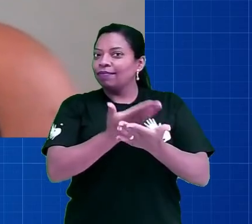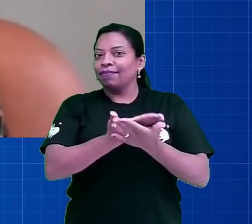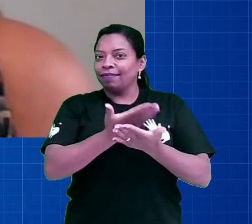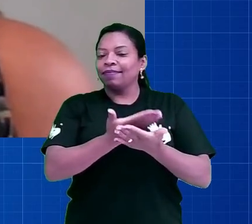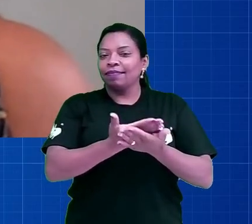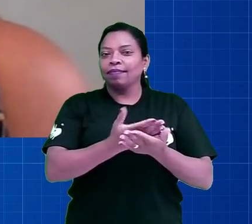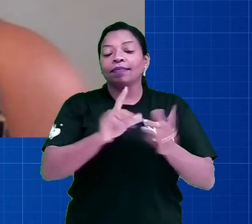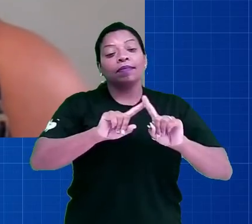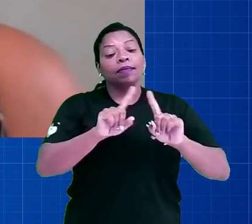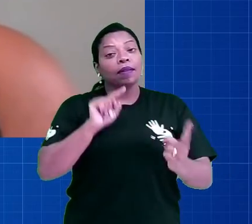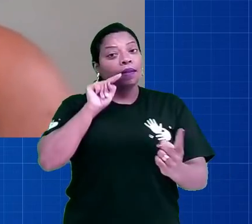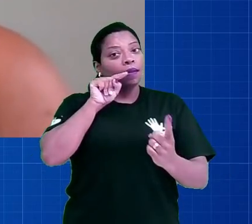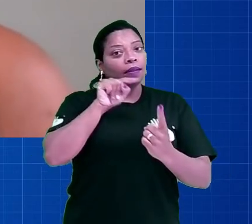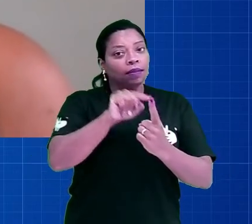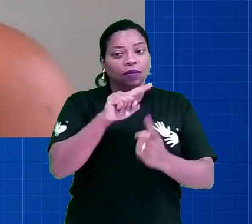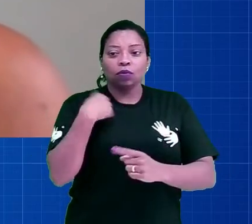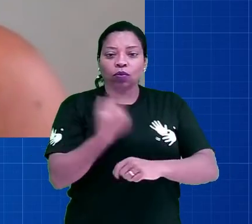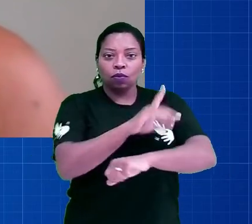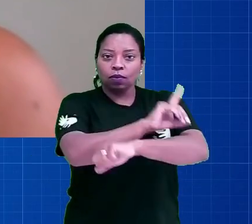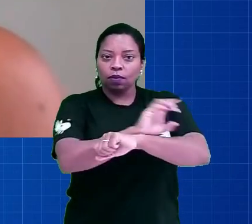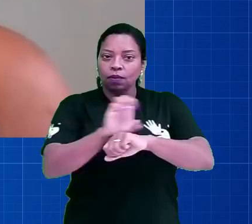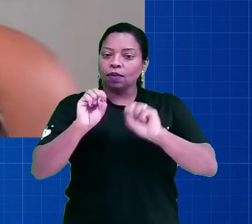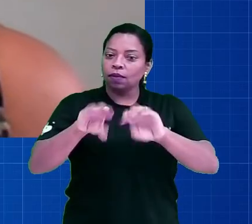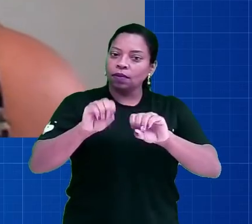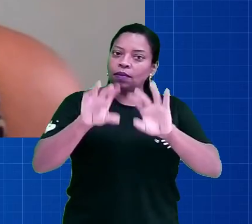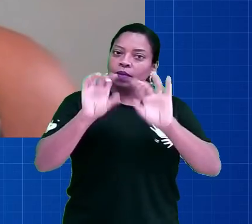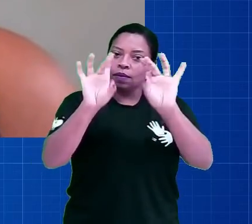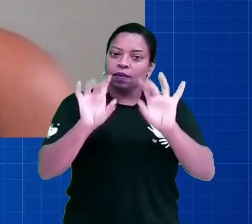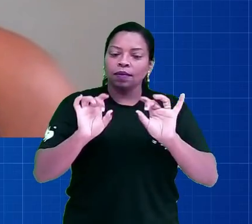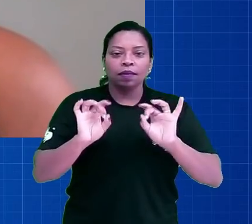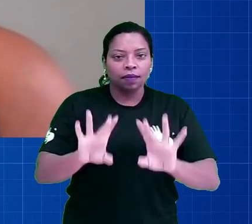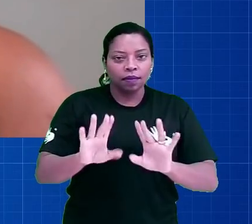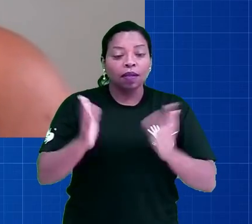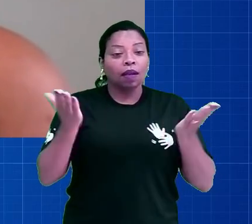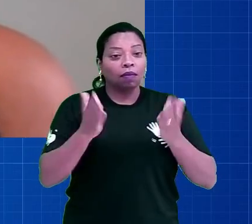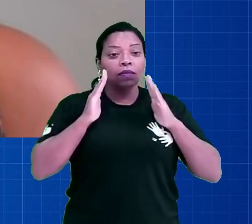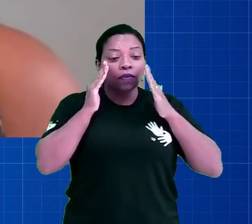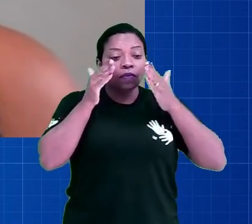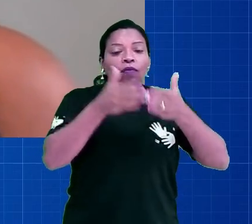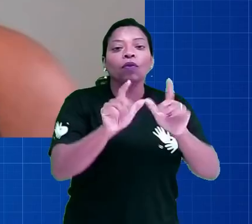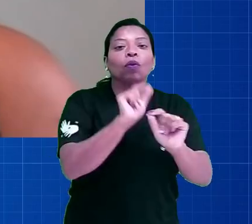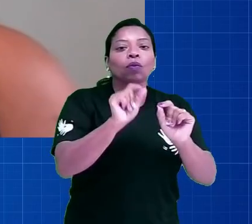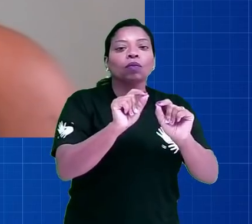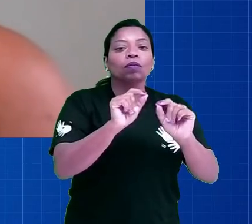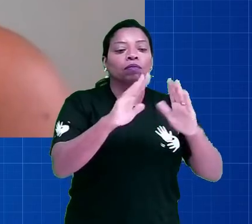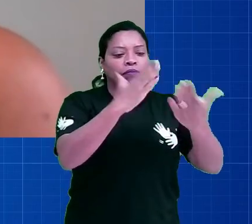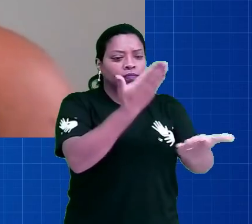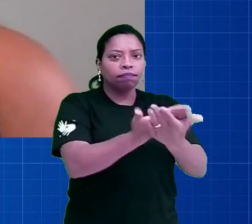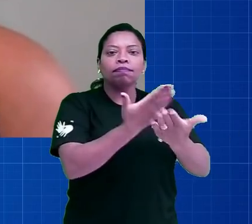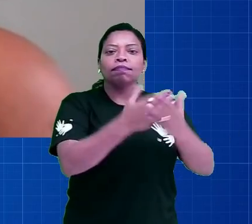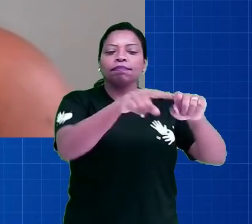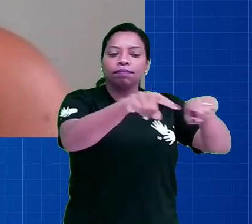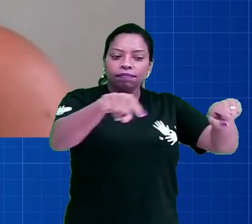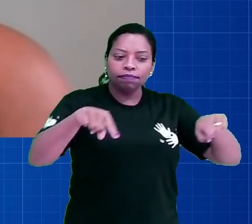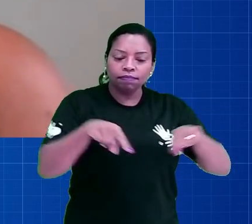tem no movimento ali da escola. Então, assim, o nosso objetivo enquanto Departamento de Educação Especial é focar